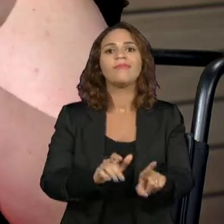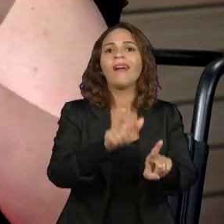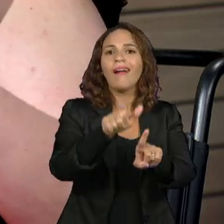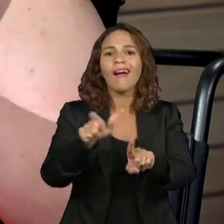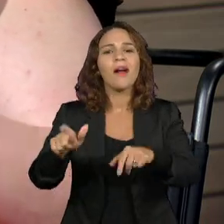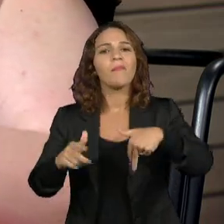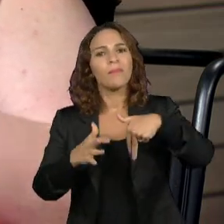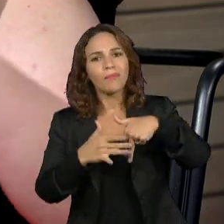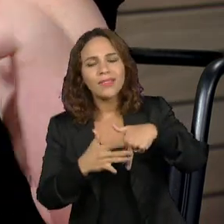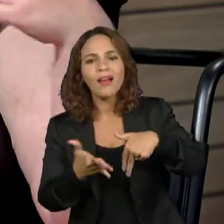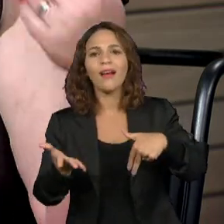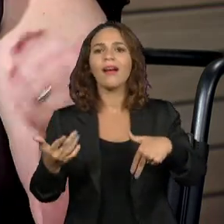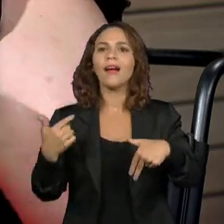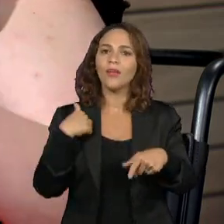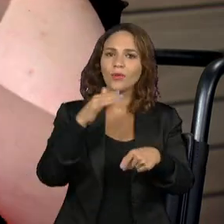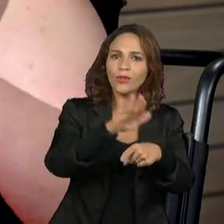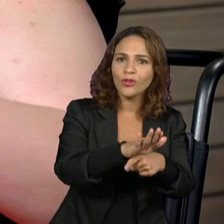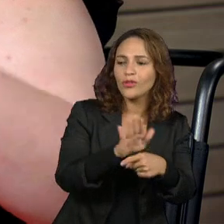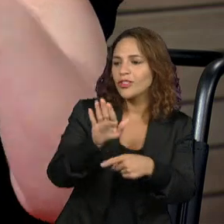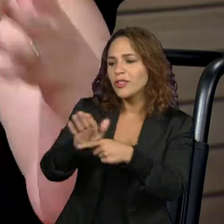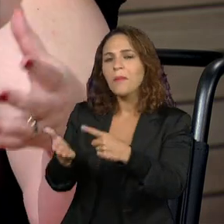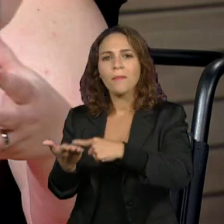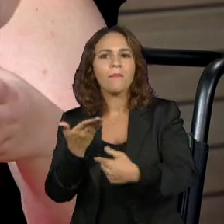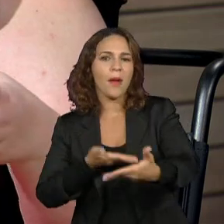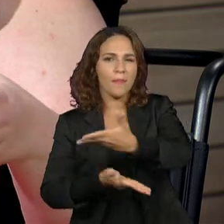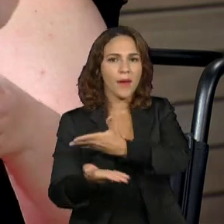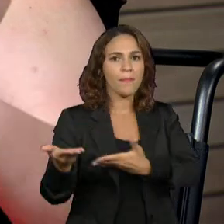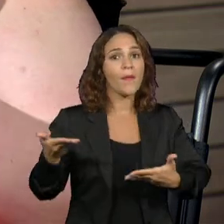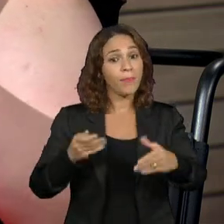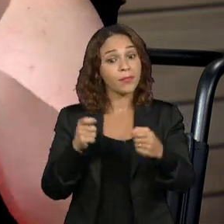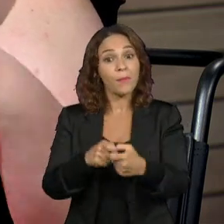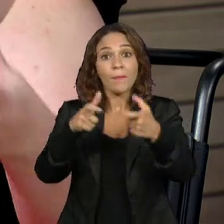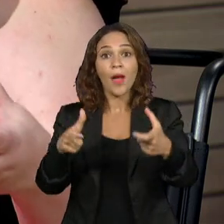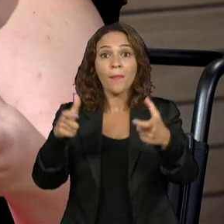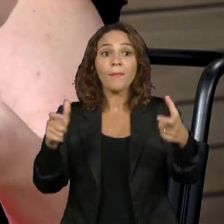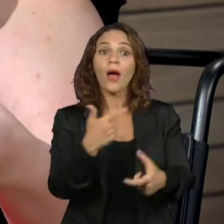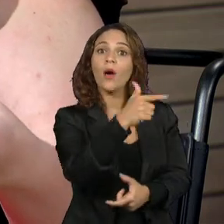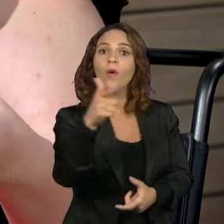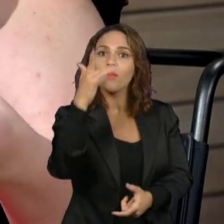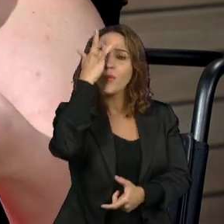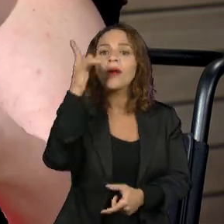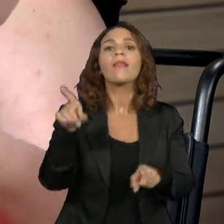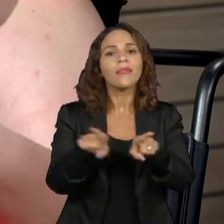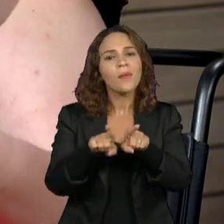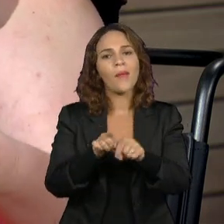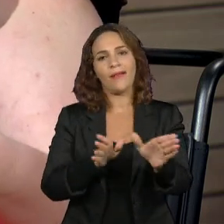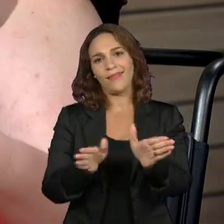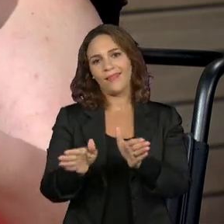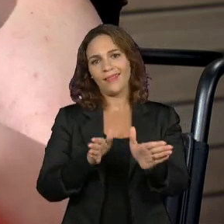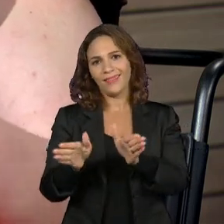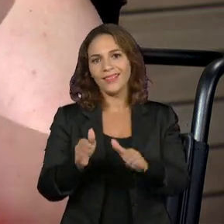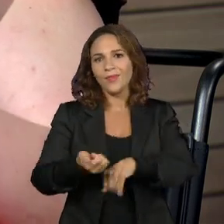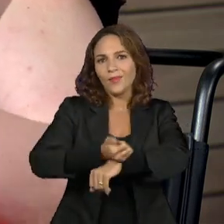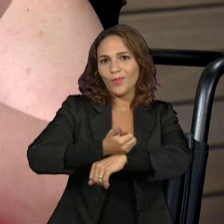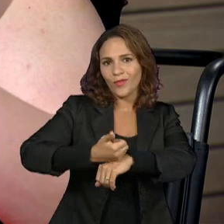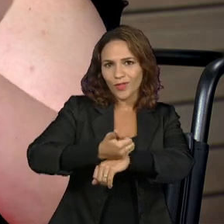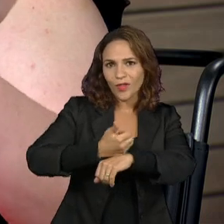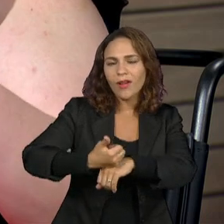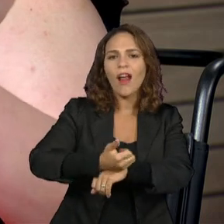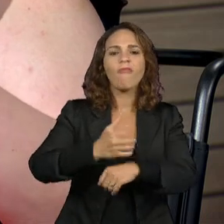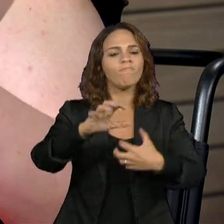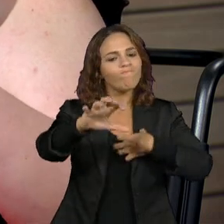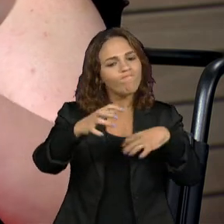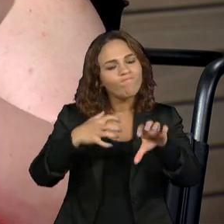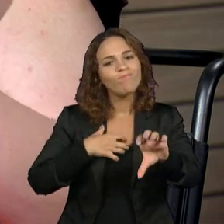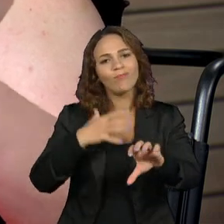pacientes, você ajuda as suas, o Eric ajuda as dele, a gente precisa ampliar isso para que outras pessoas também tenham acesso a esses profissionais. E aí eu falei,